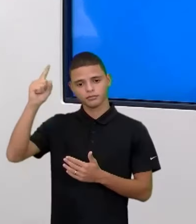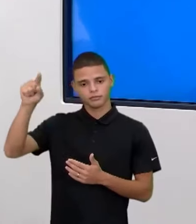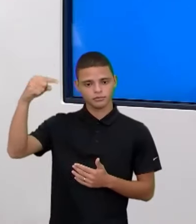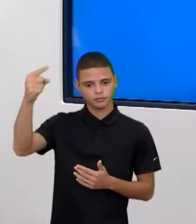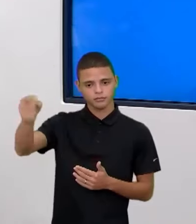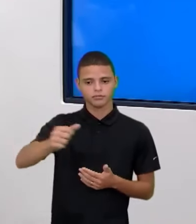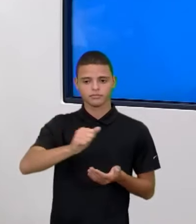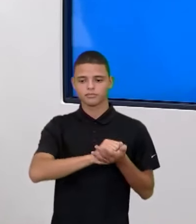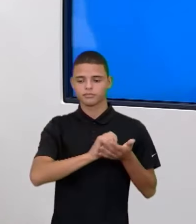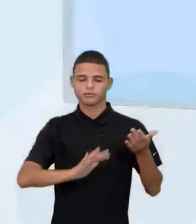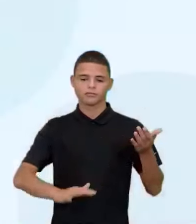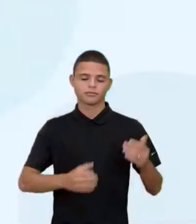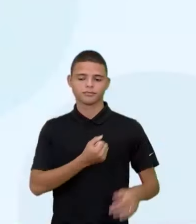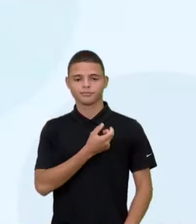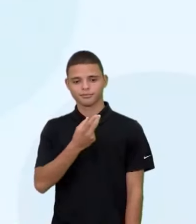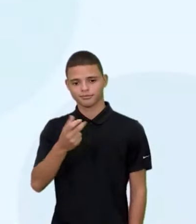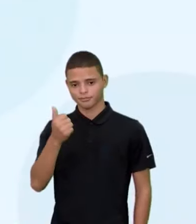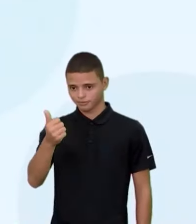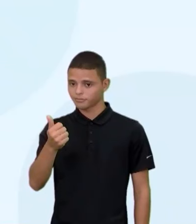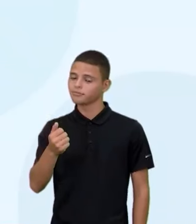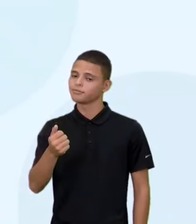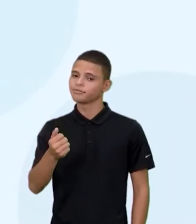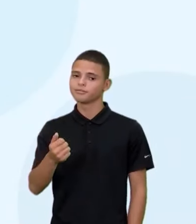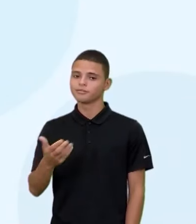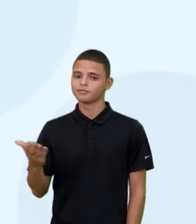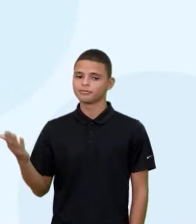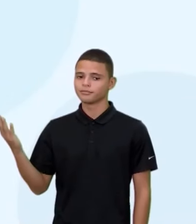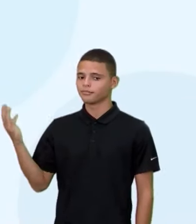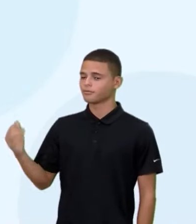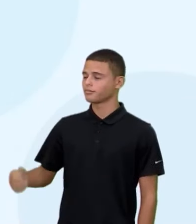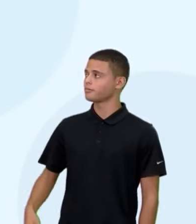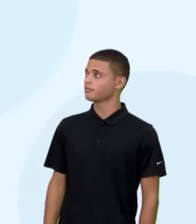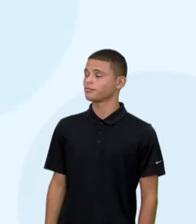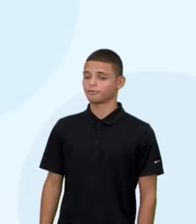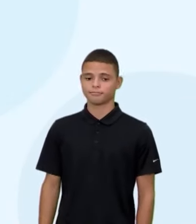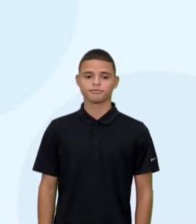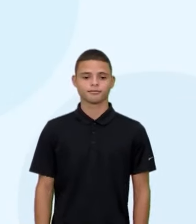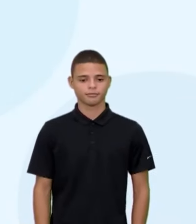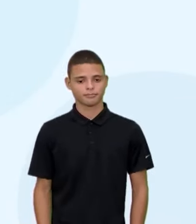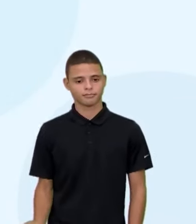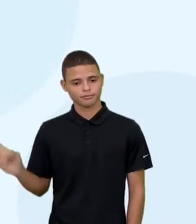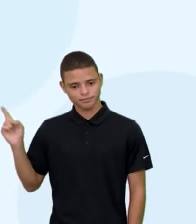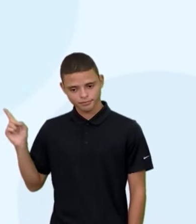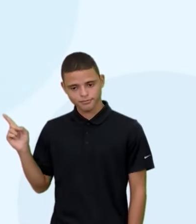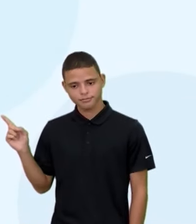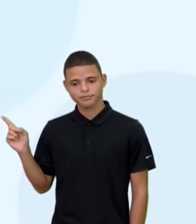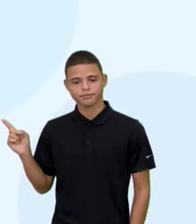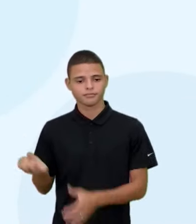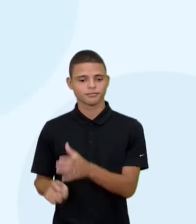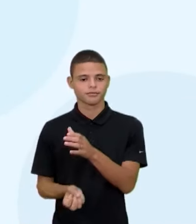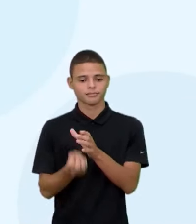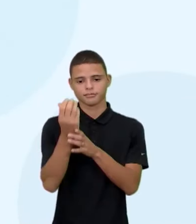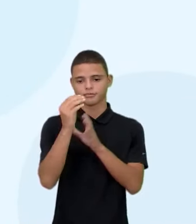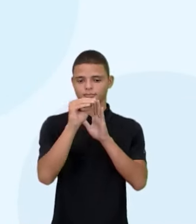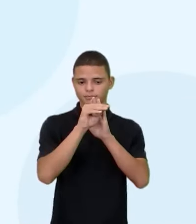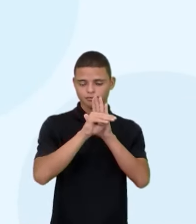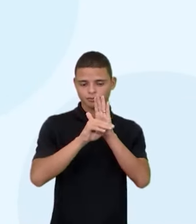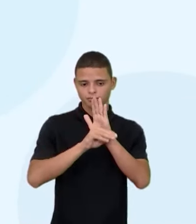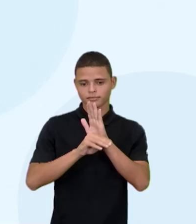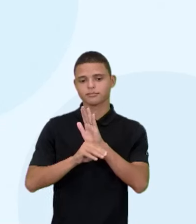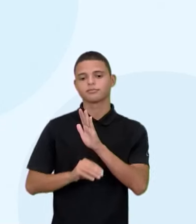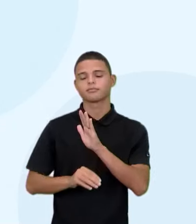estar na atividade 2. Olha só onde a gente está na criação da playlist, e a gente vai falar um pouquinho sobre a questão da